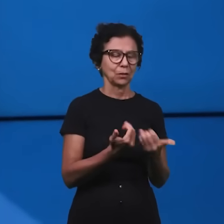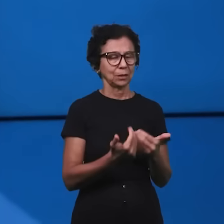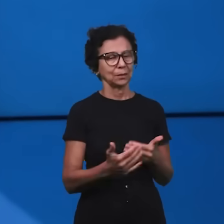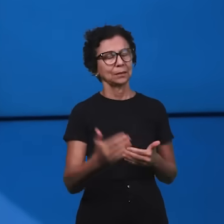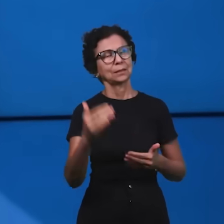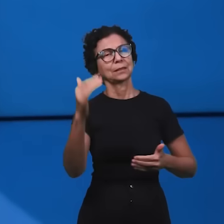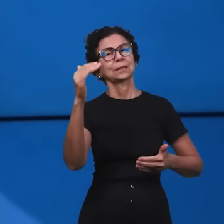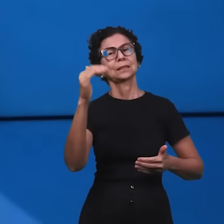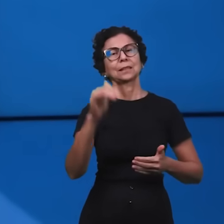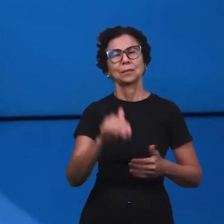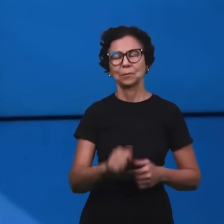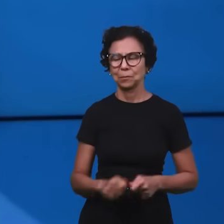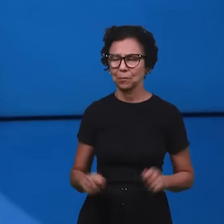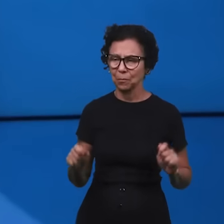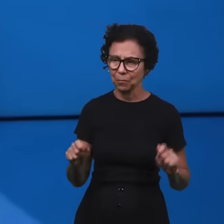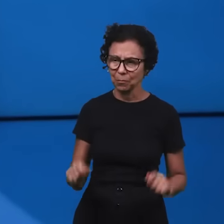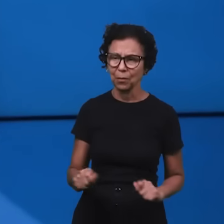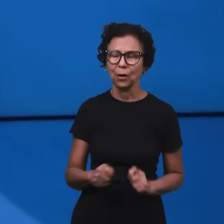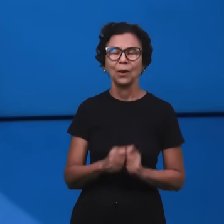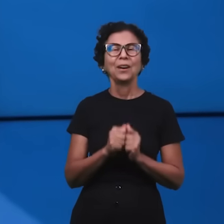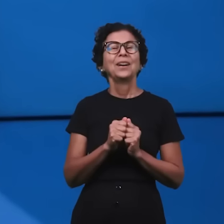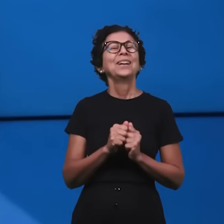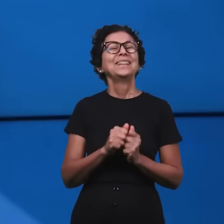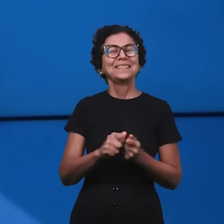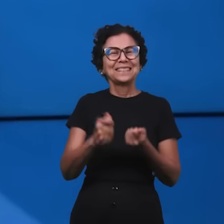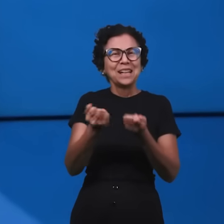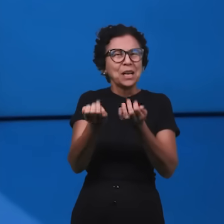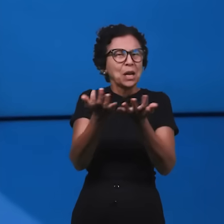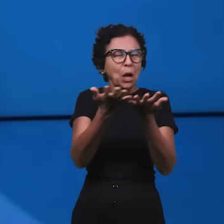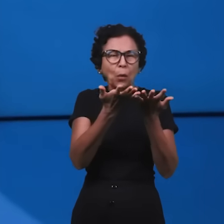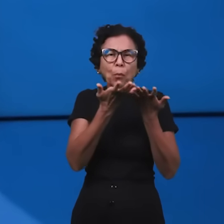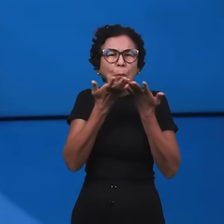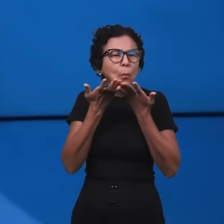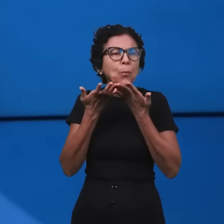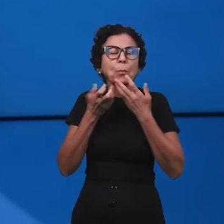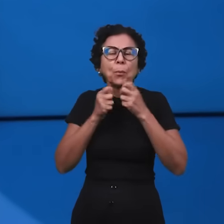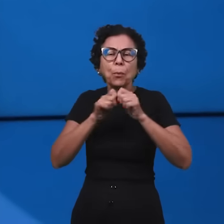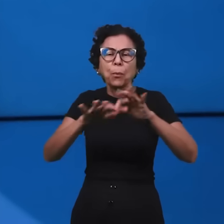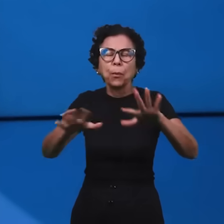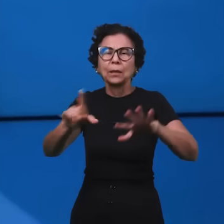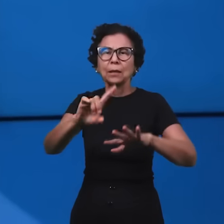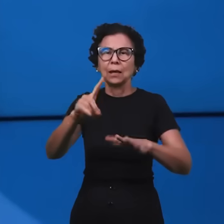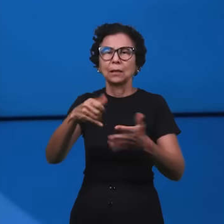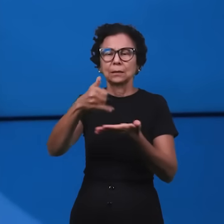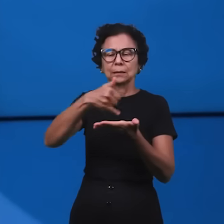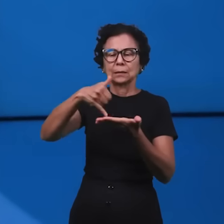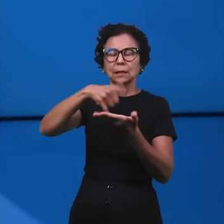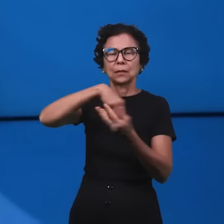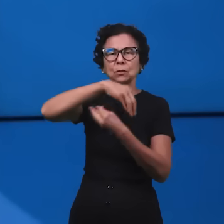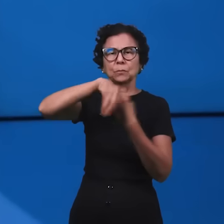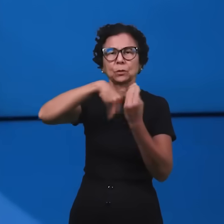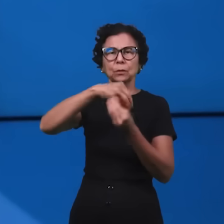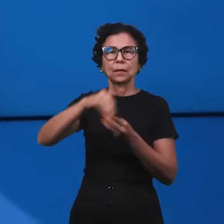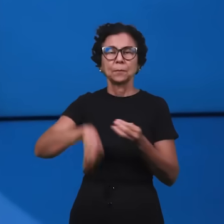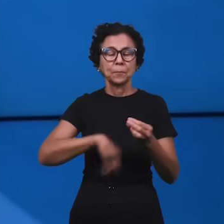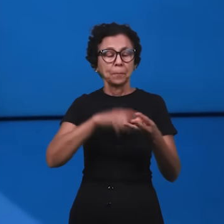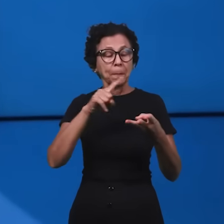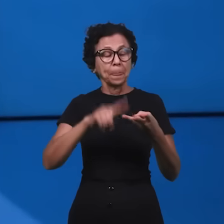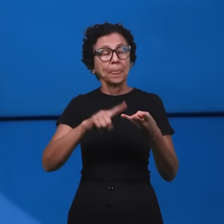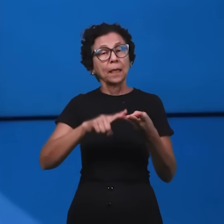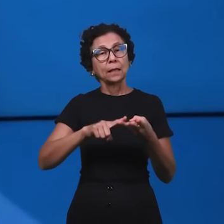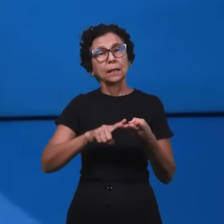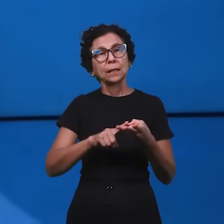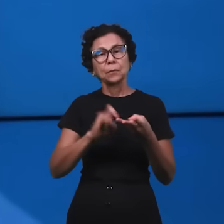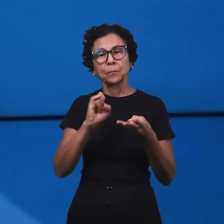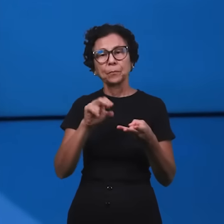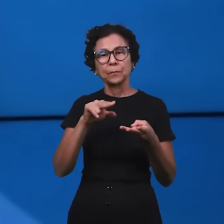azeite. Agora sim, agora o vento pode dar que a farinha não vai se espalhar, porque o azeite dá liga. Depois veio o incenso. O que era o